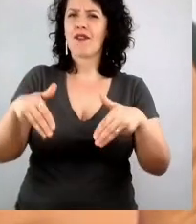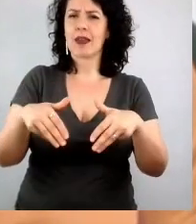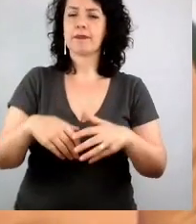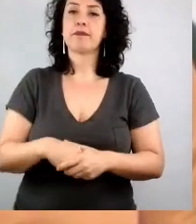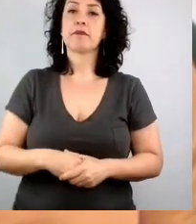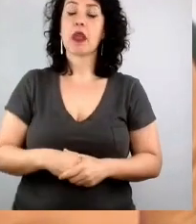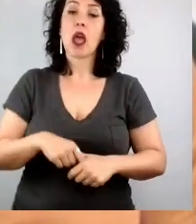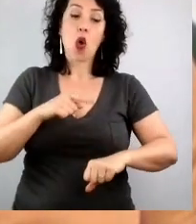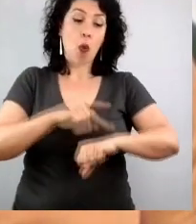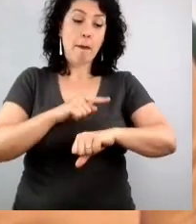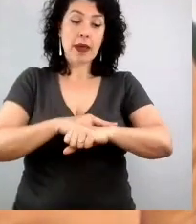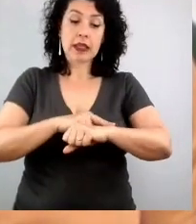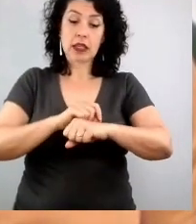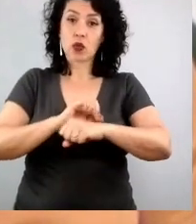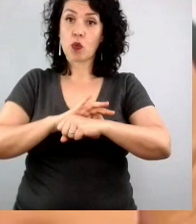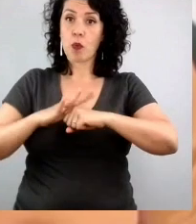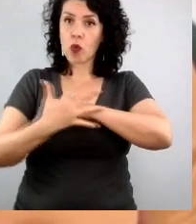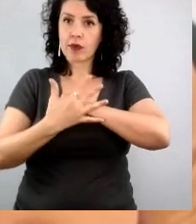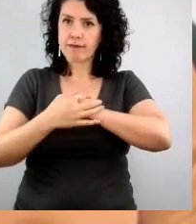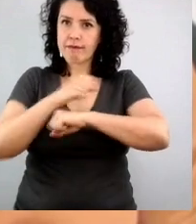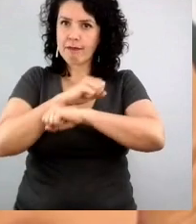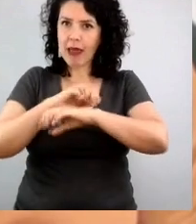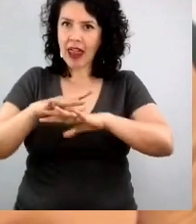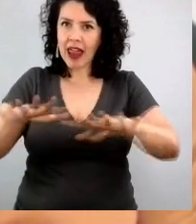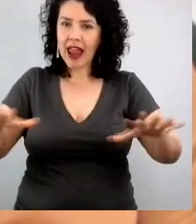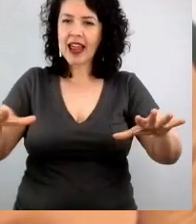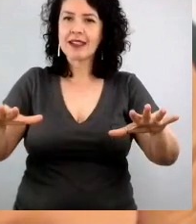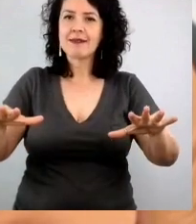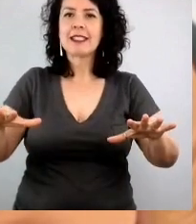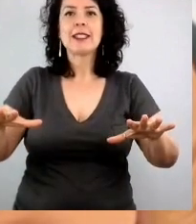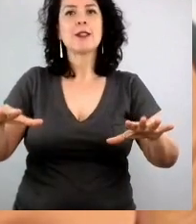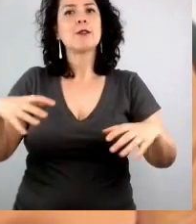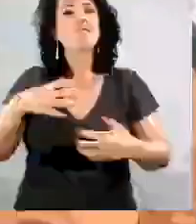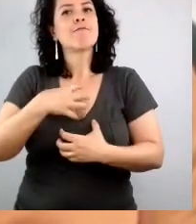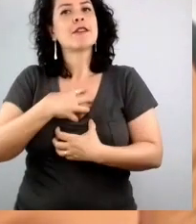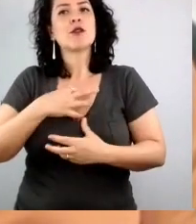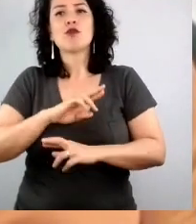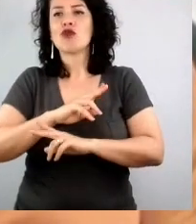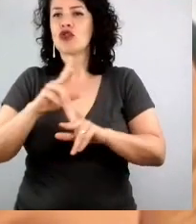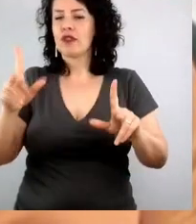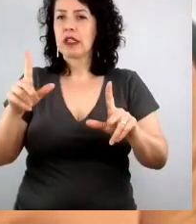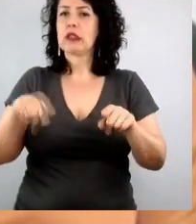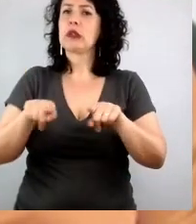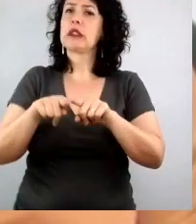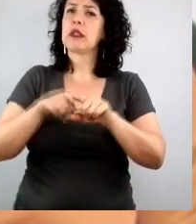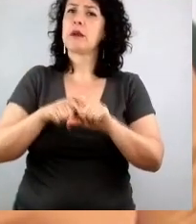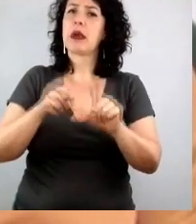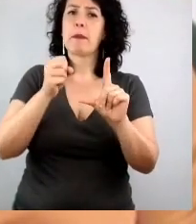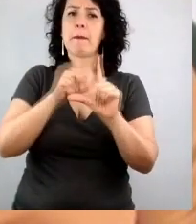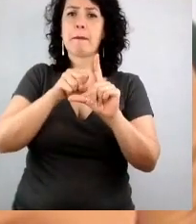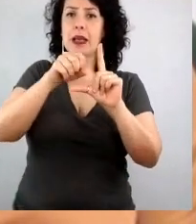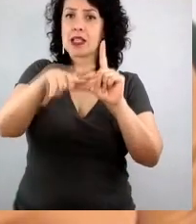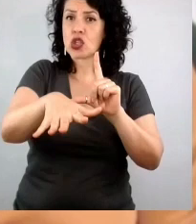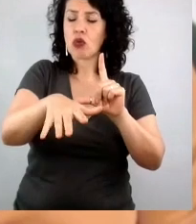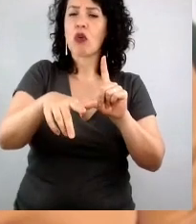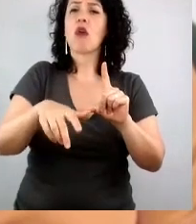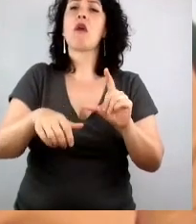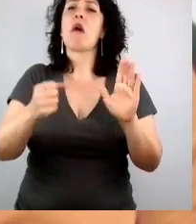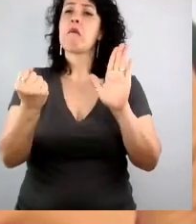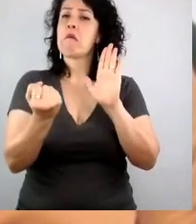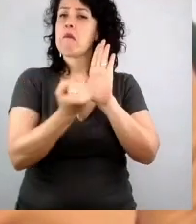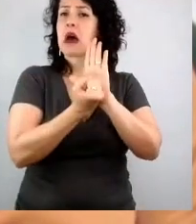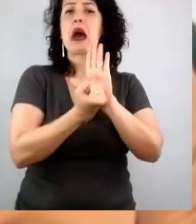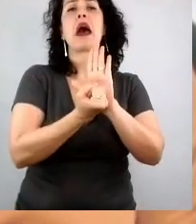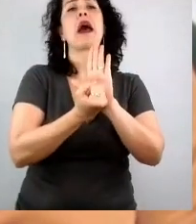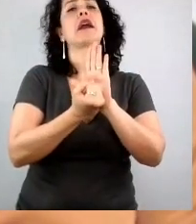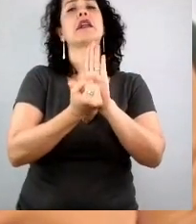nova forma também de influenciadores, marcas, veículos lidarem nesse ecossistema de